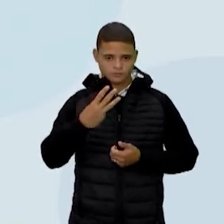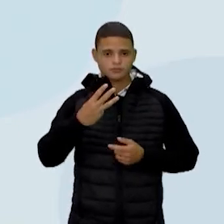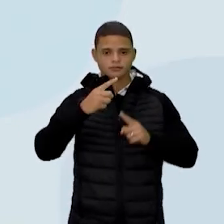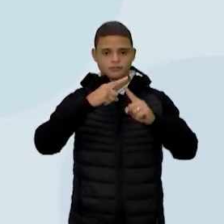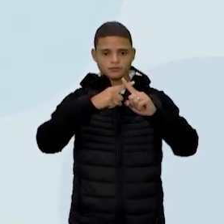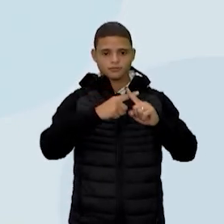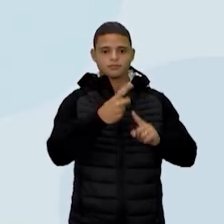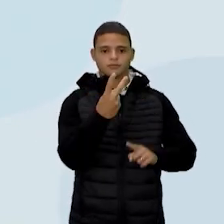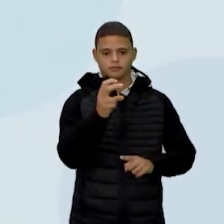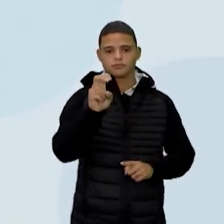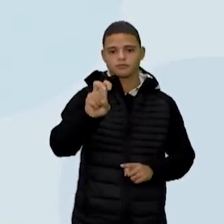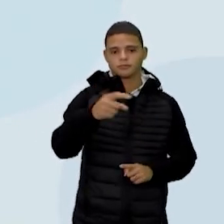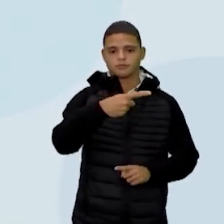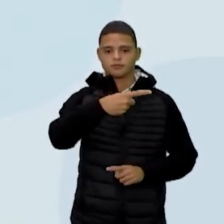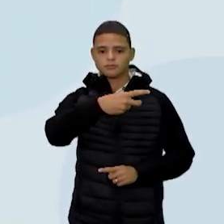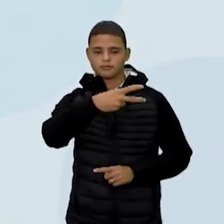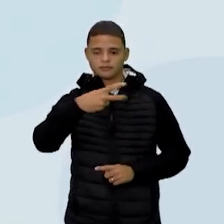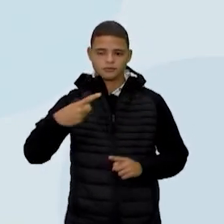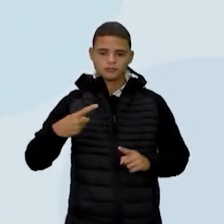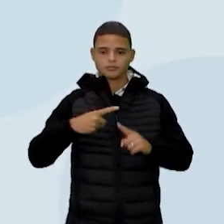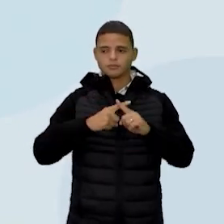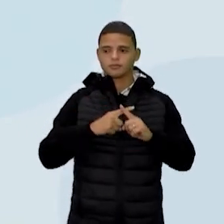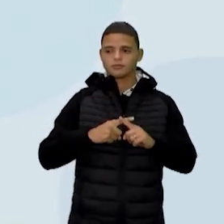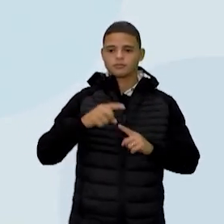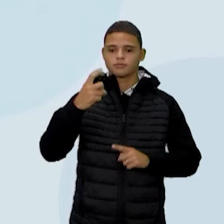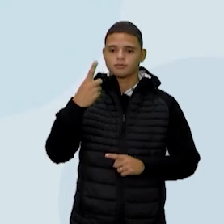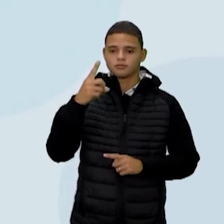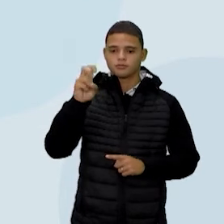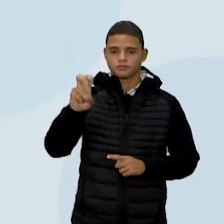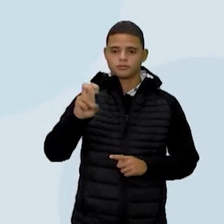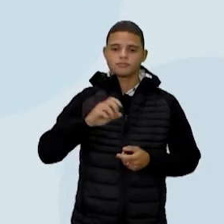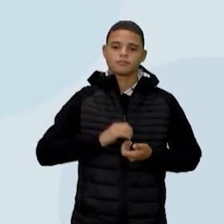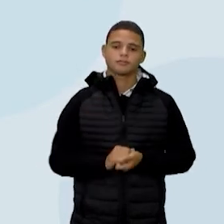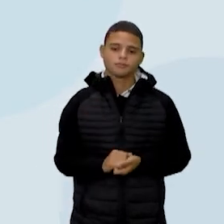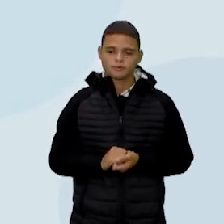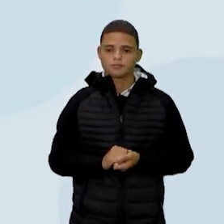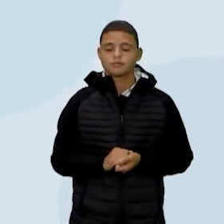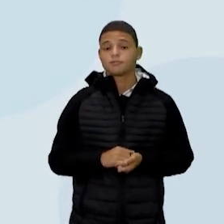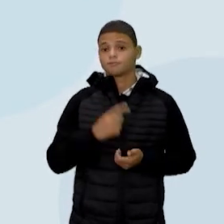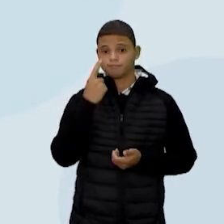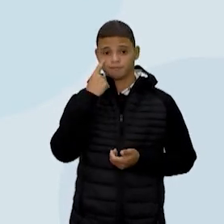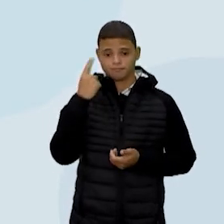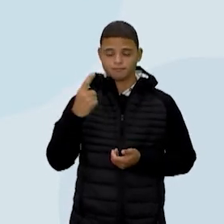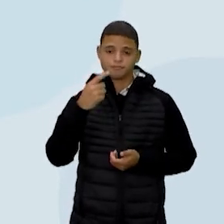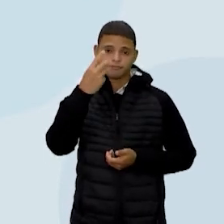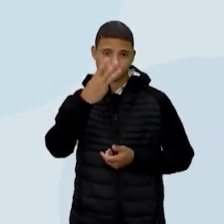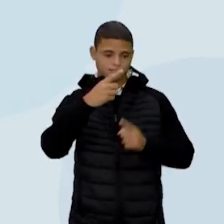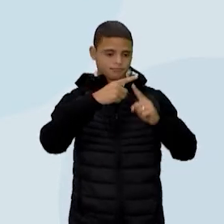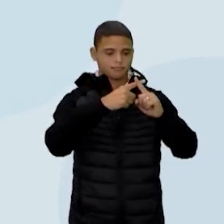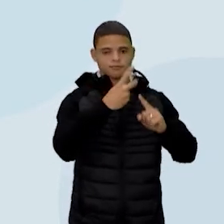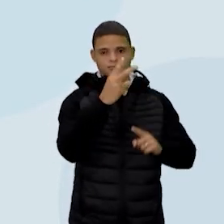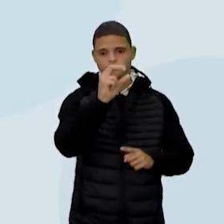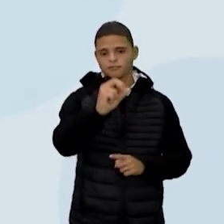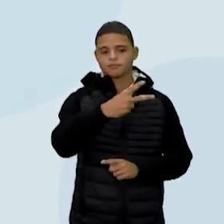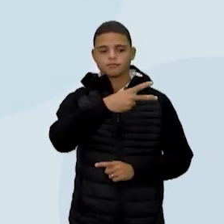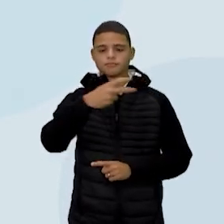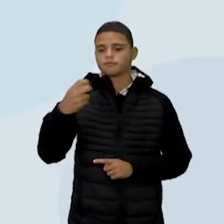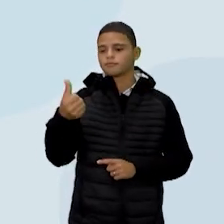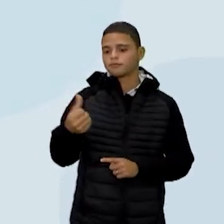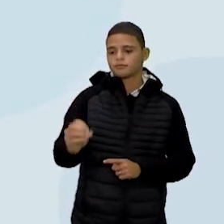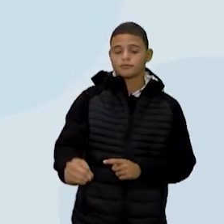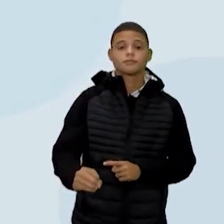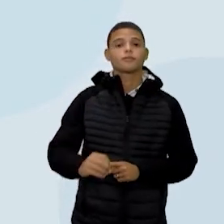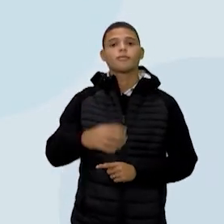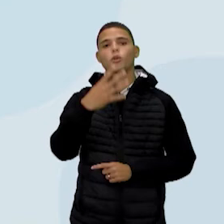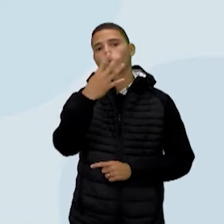20, 4 vezes 15, né? E a gente tem que o 3 vezes 20 é igual a 60. E o